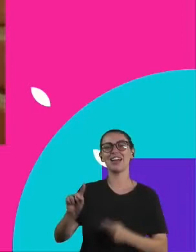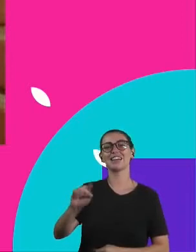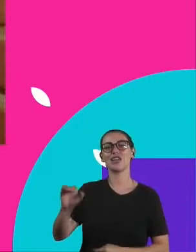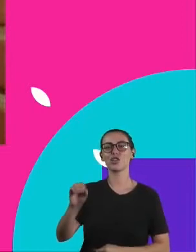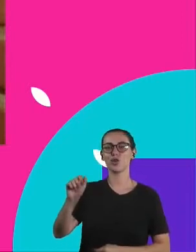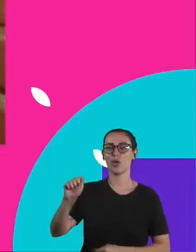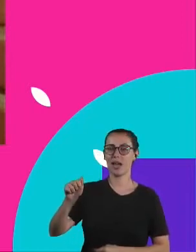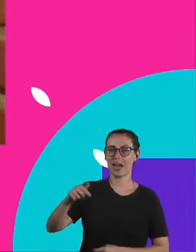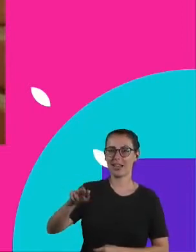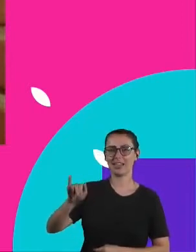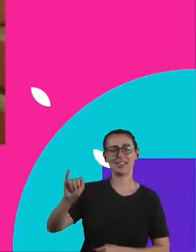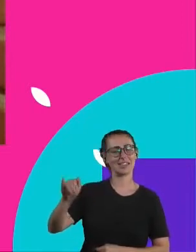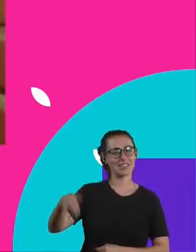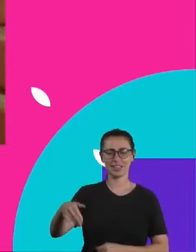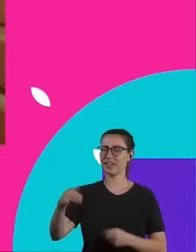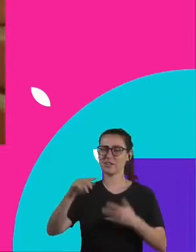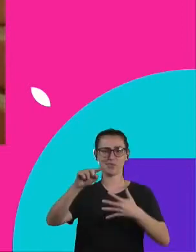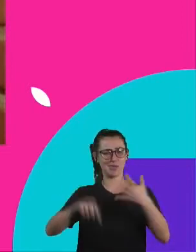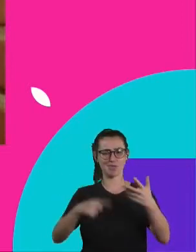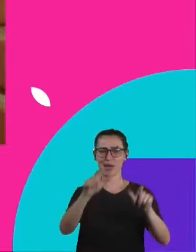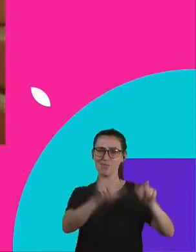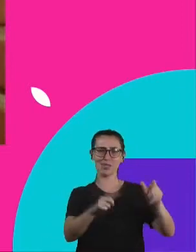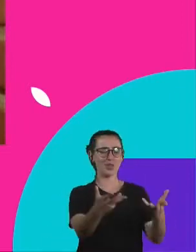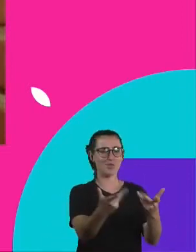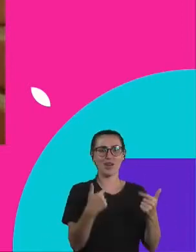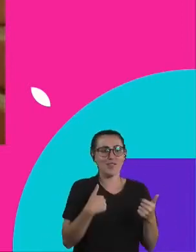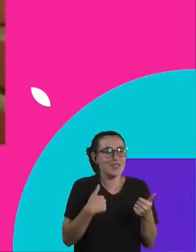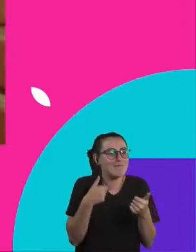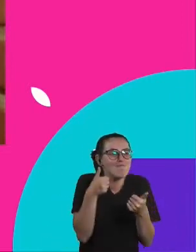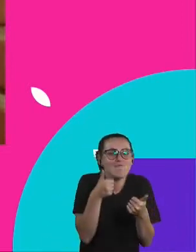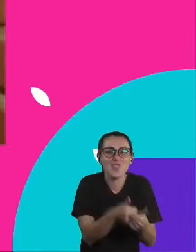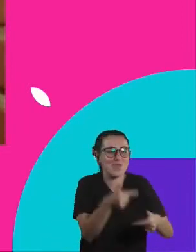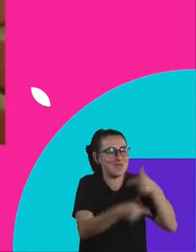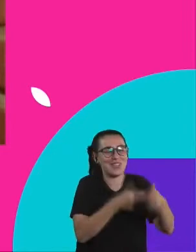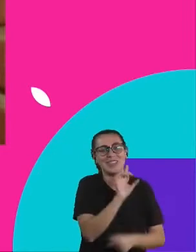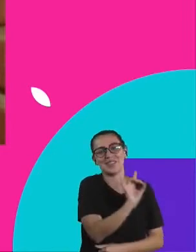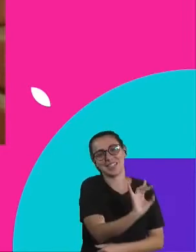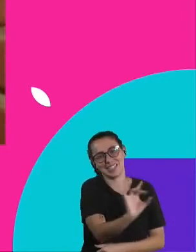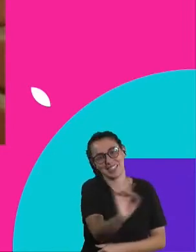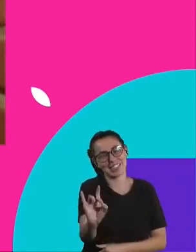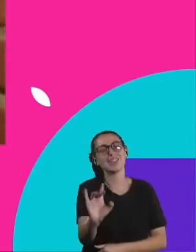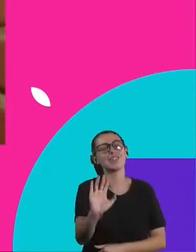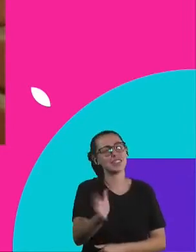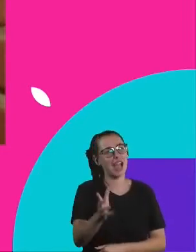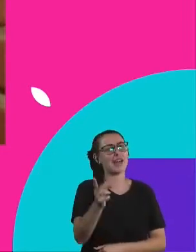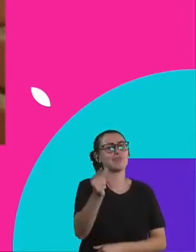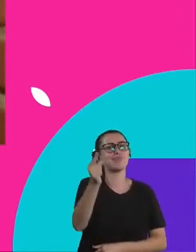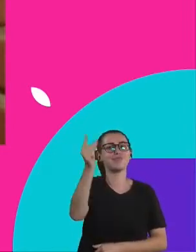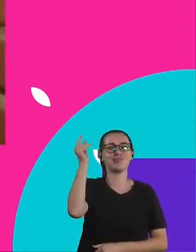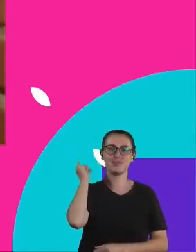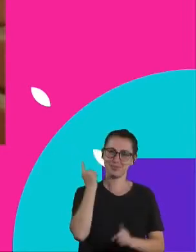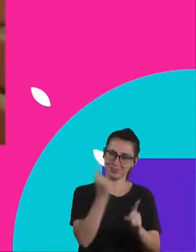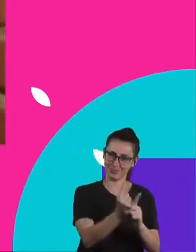são representativas e que eu sempre acompanho muito de perto o trabalho que eles fazem há muito tempo. Em relação